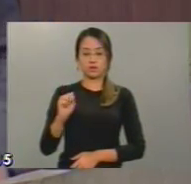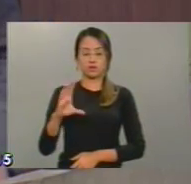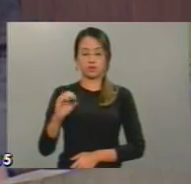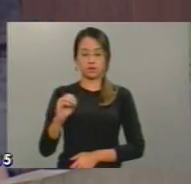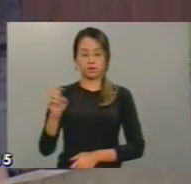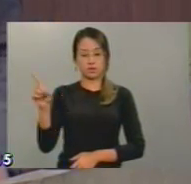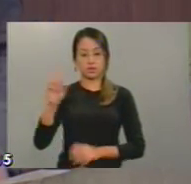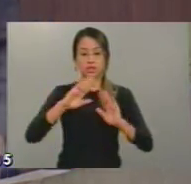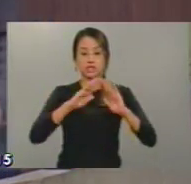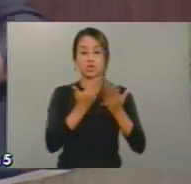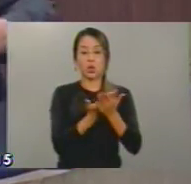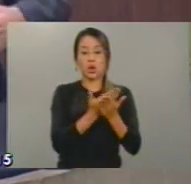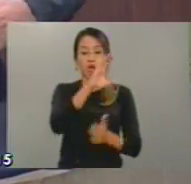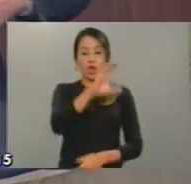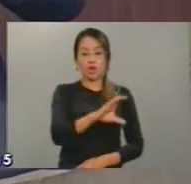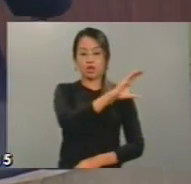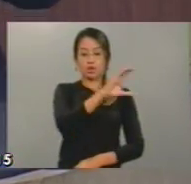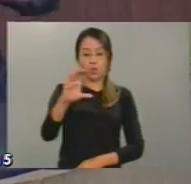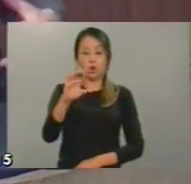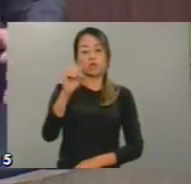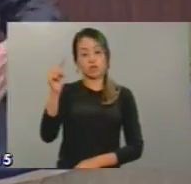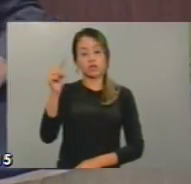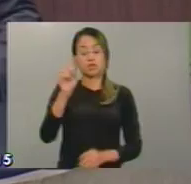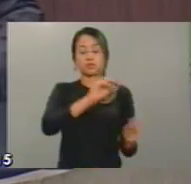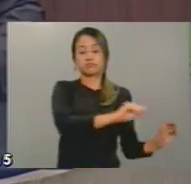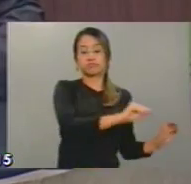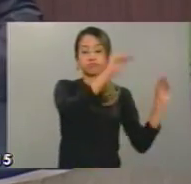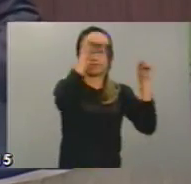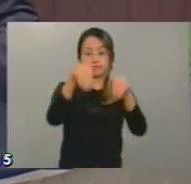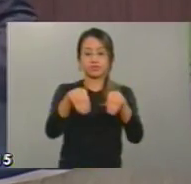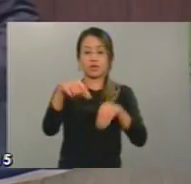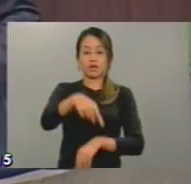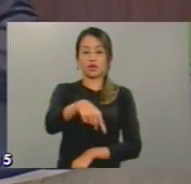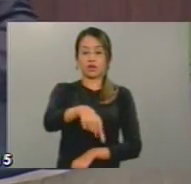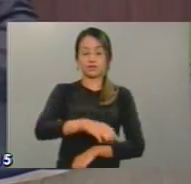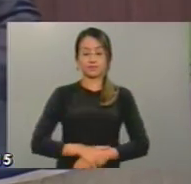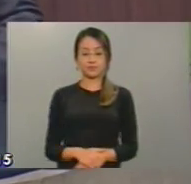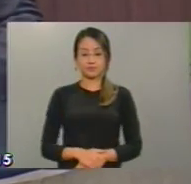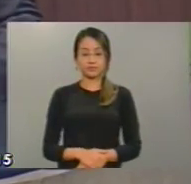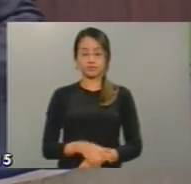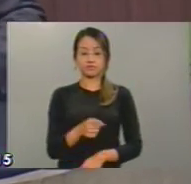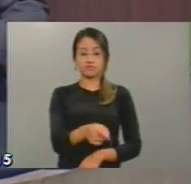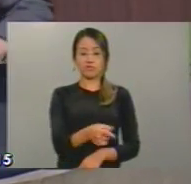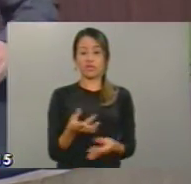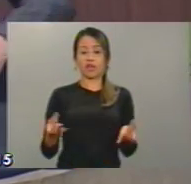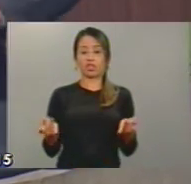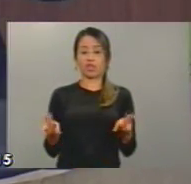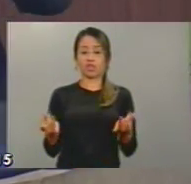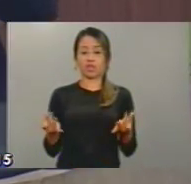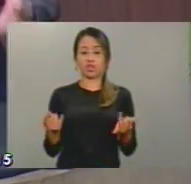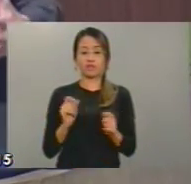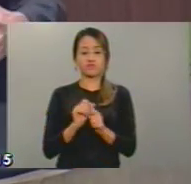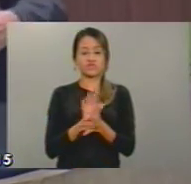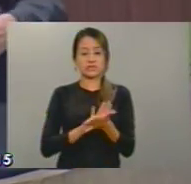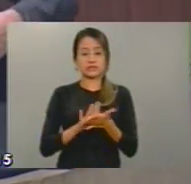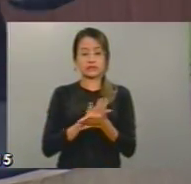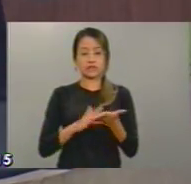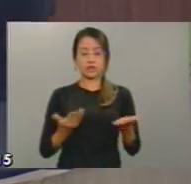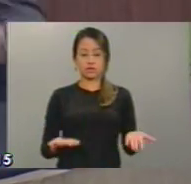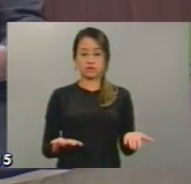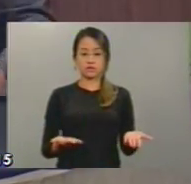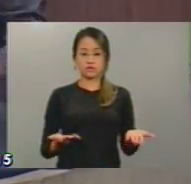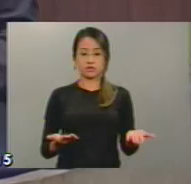polícia, num gasto excessivo de tempo e energia do aparato policial, numa